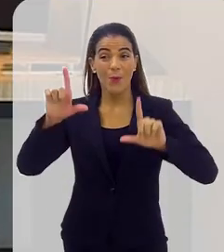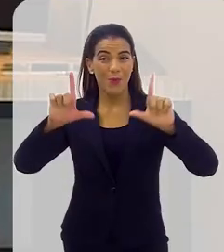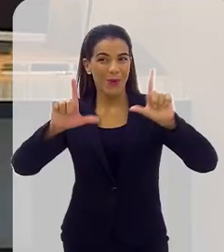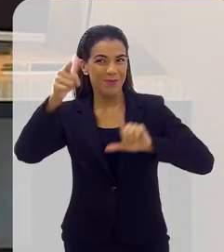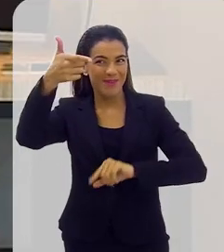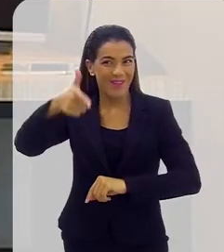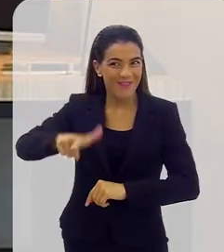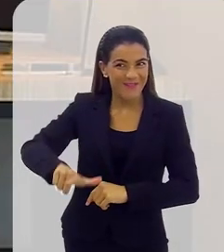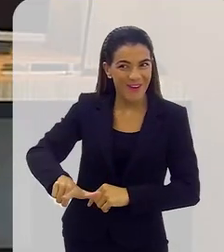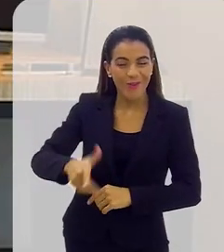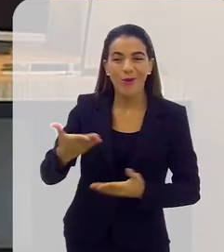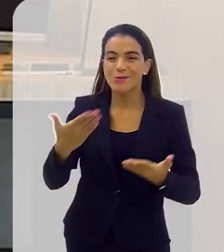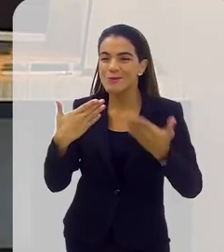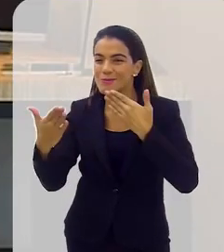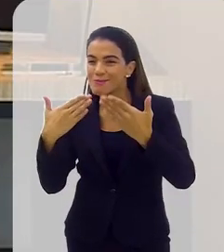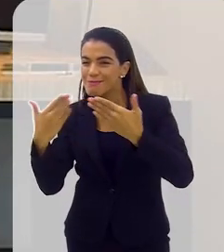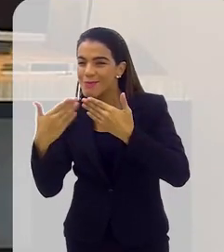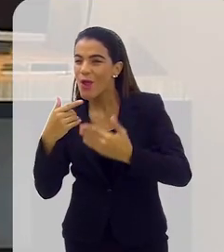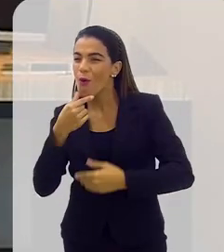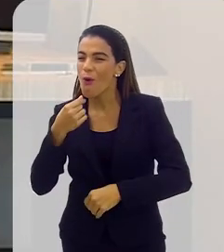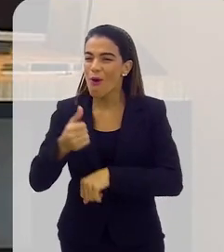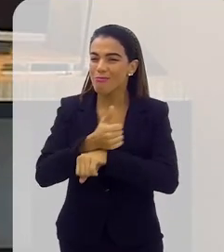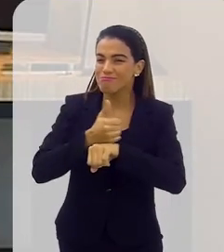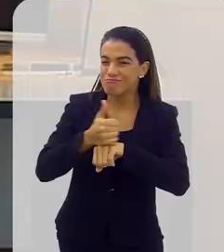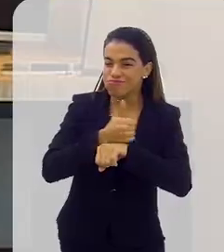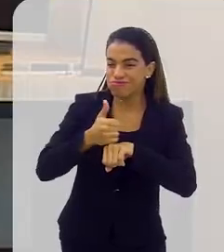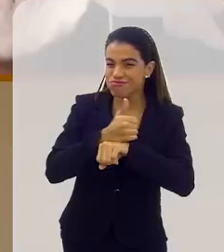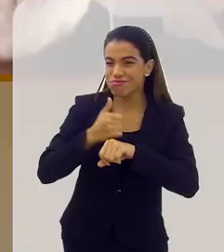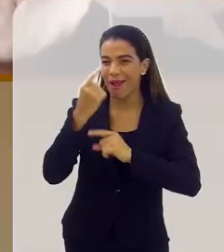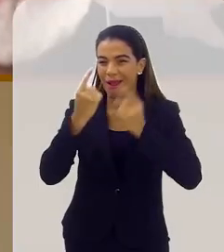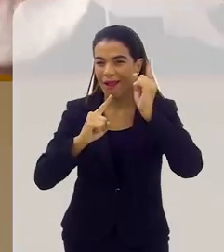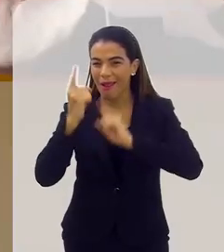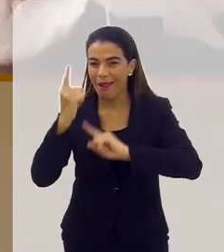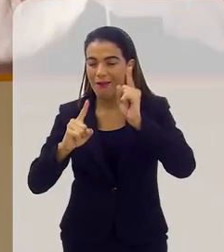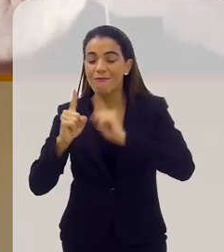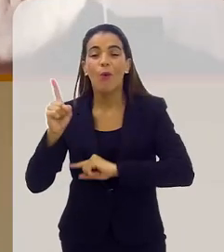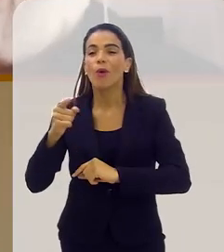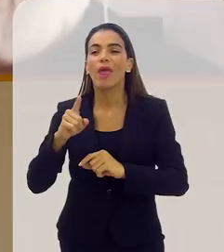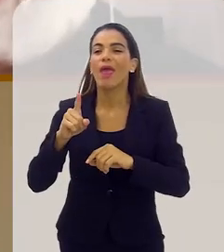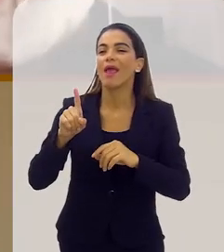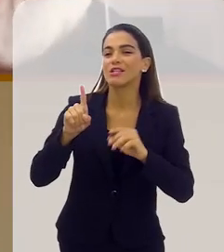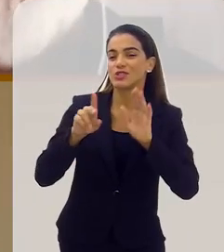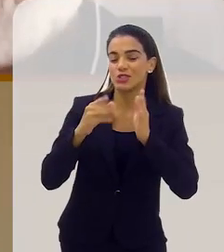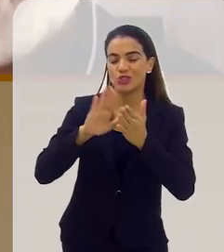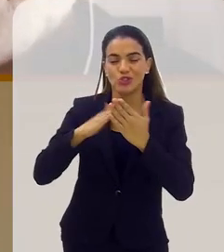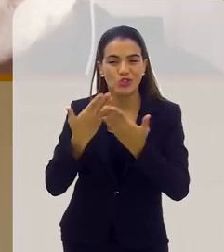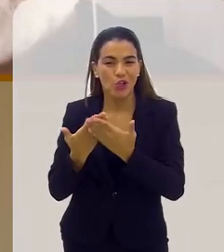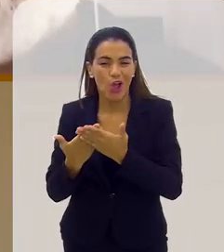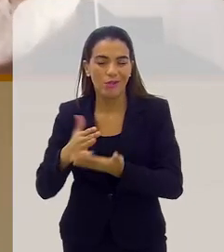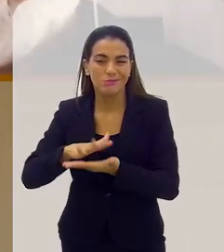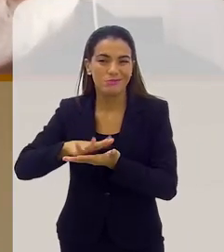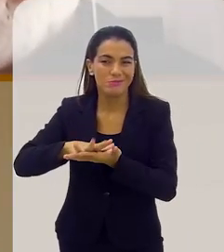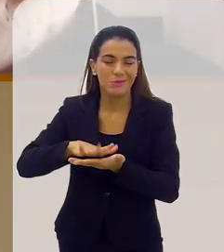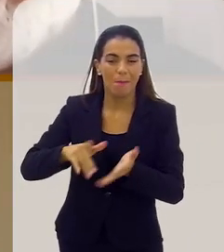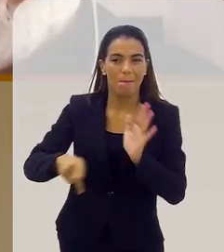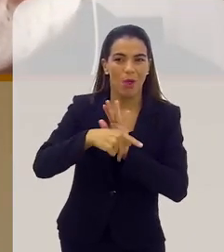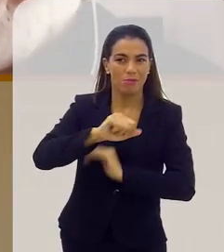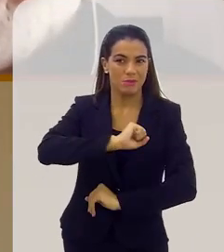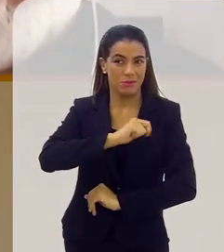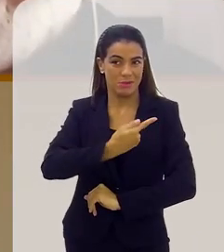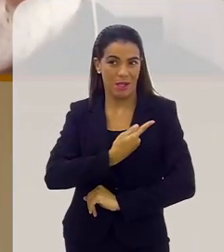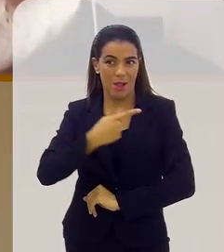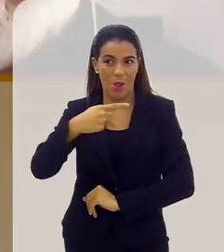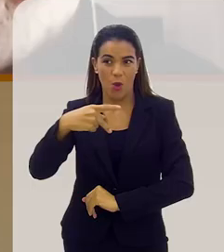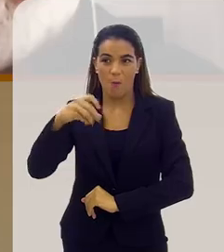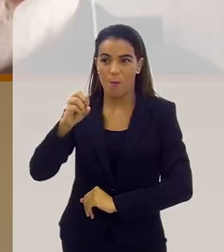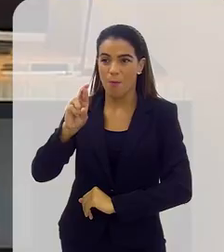O perfil está de volta e hoje o bate-papo é com o carnavalesco Mauro Quintás, da Porto da Pedra. Antes de você me contar a sua